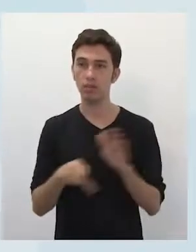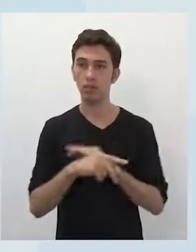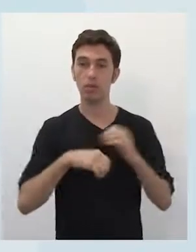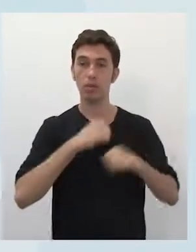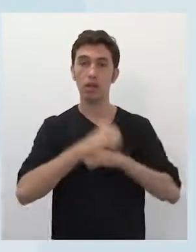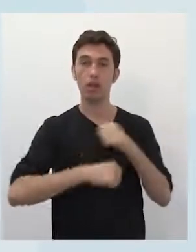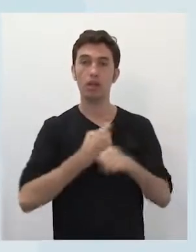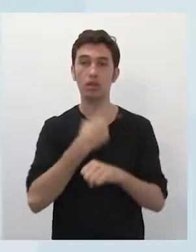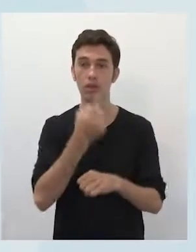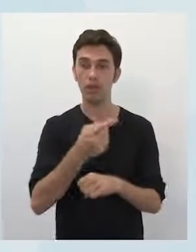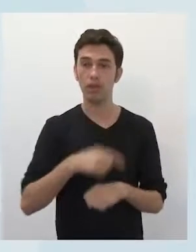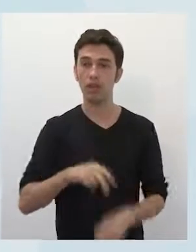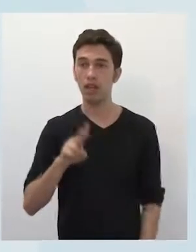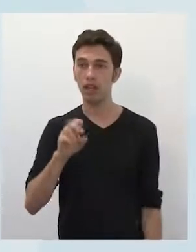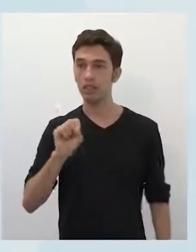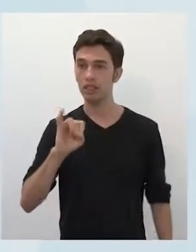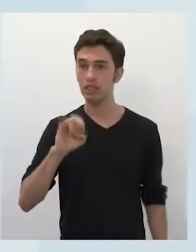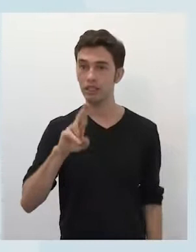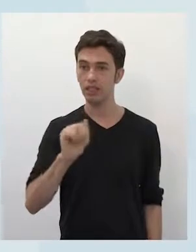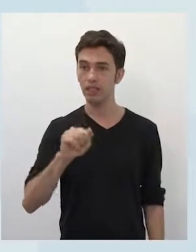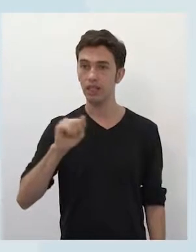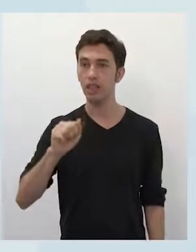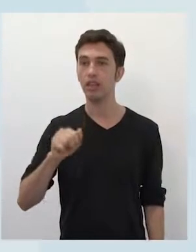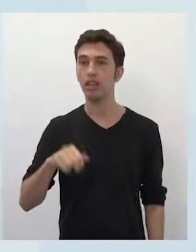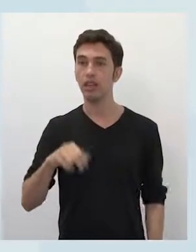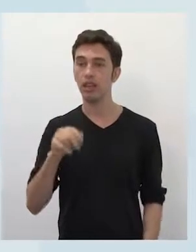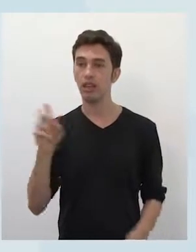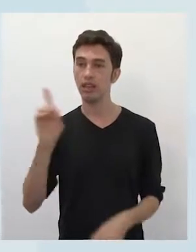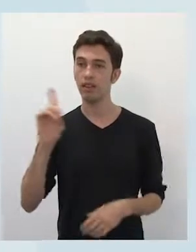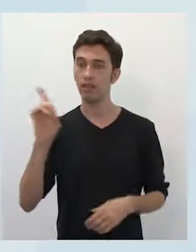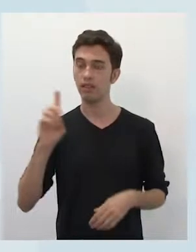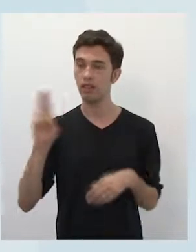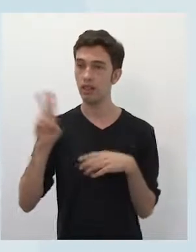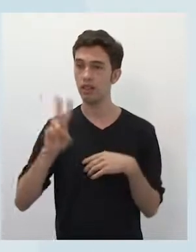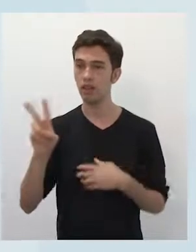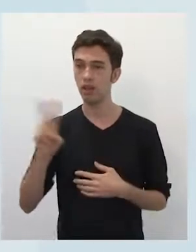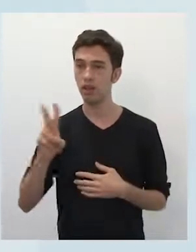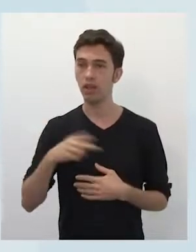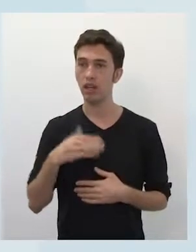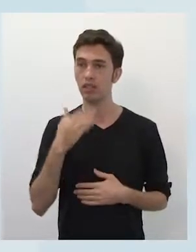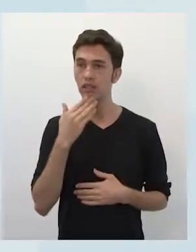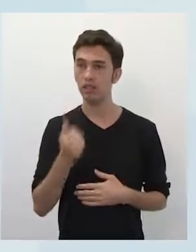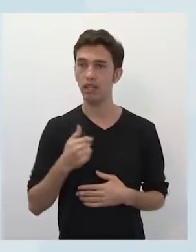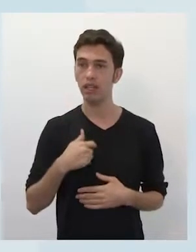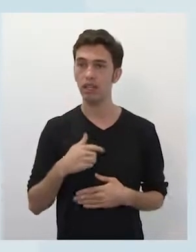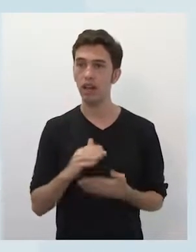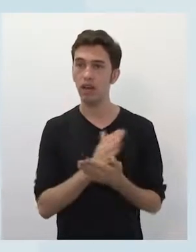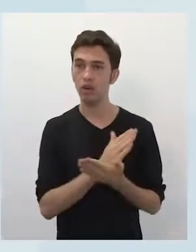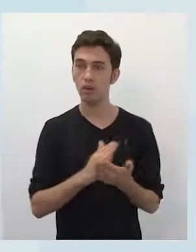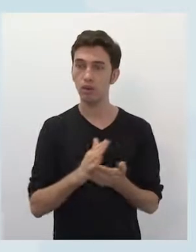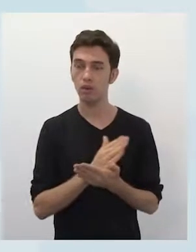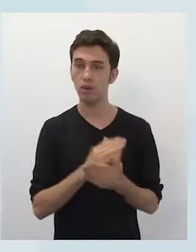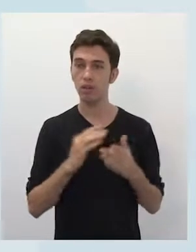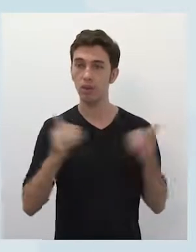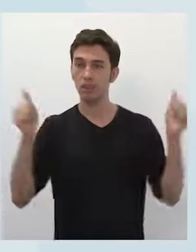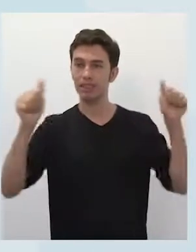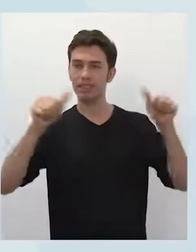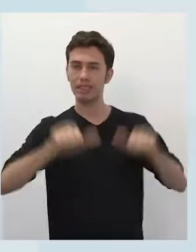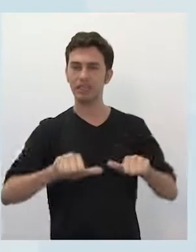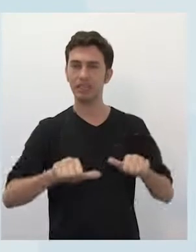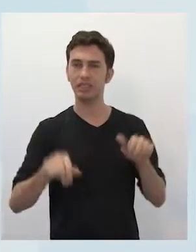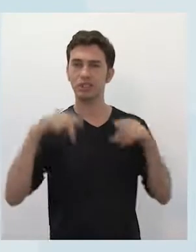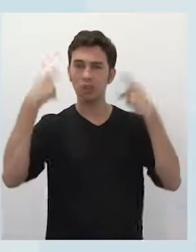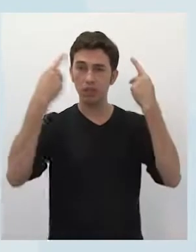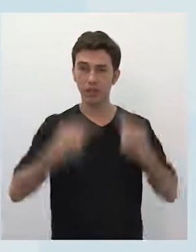crises humanitárias. Unicef citou Moçambique, onde mais de 425 mil pessoas estão